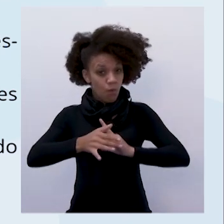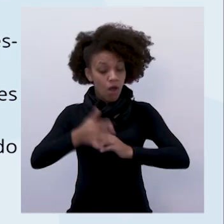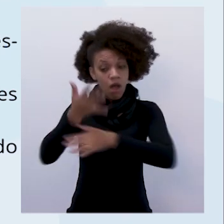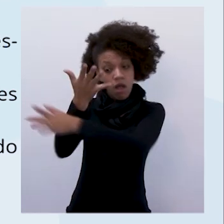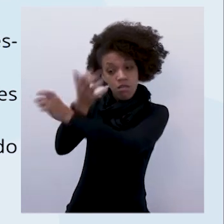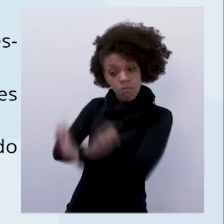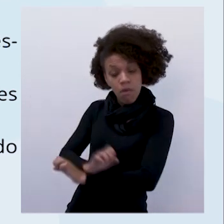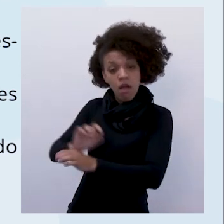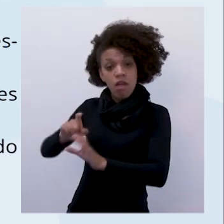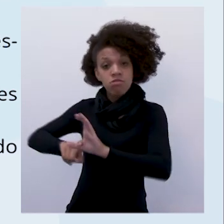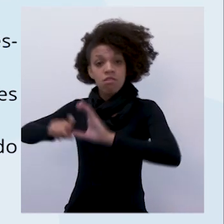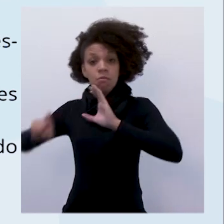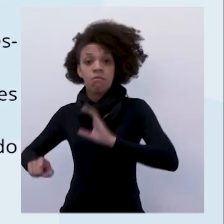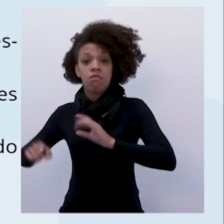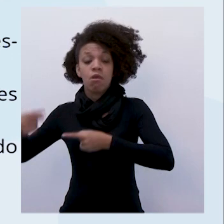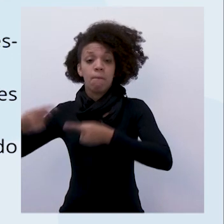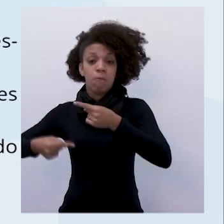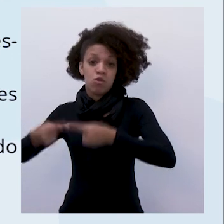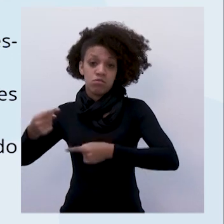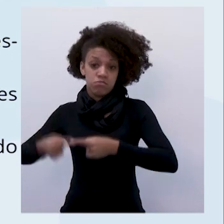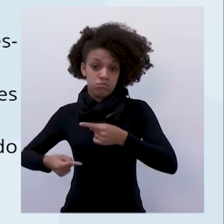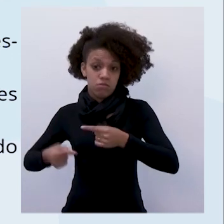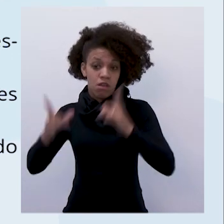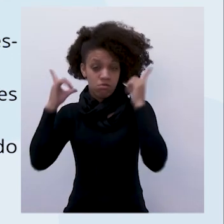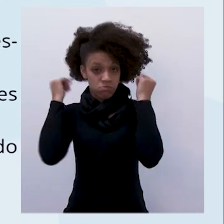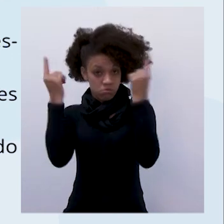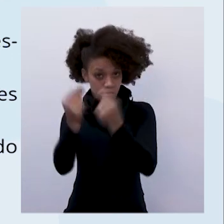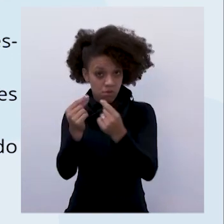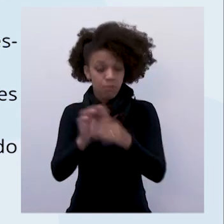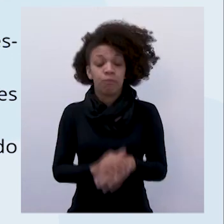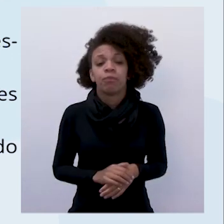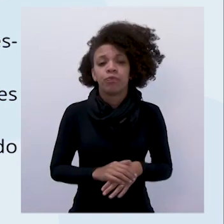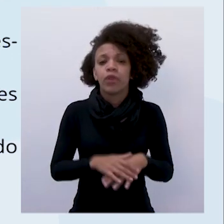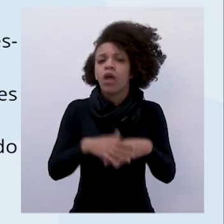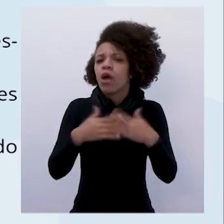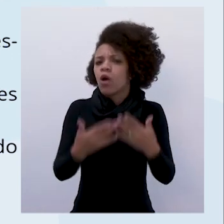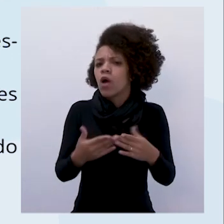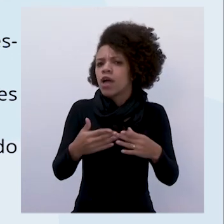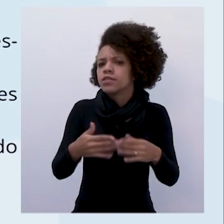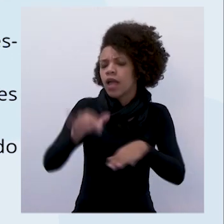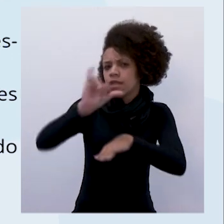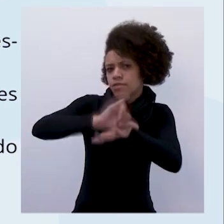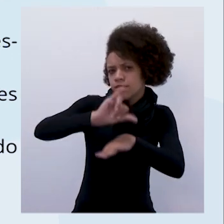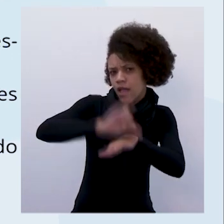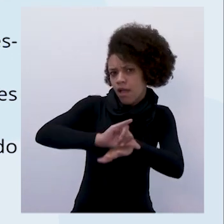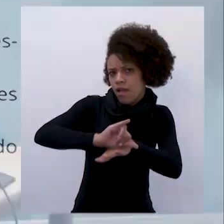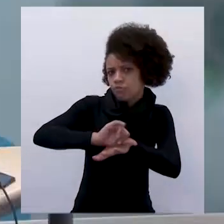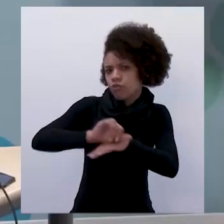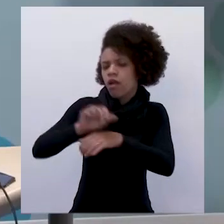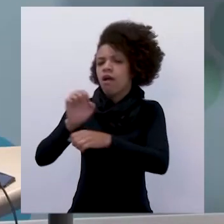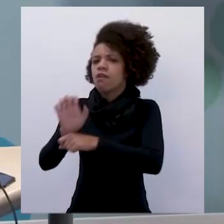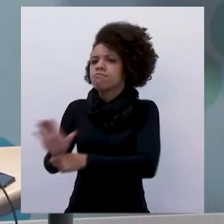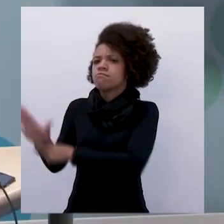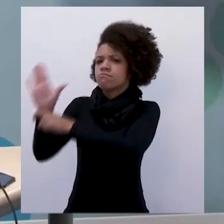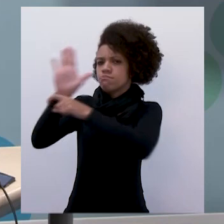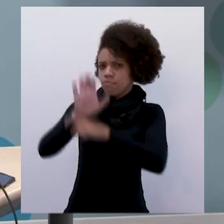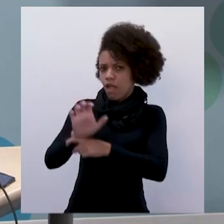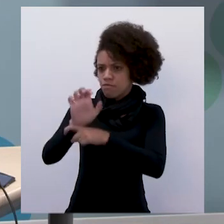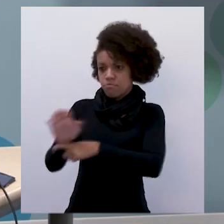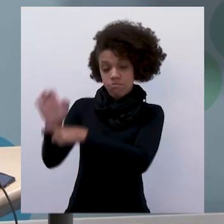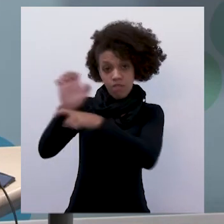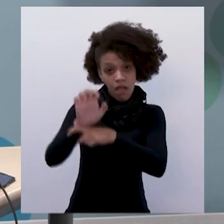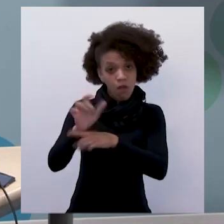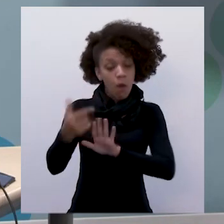independência política entre as cidades-estado gregas. Se a gente fala de cidade-estado, a gente já está definindo ali,